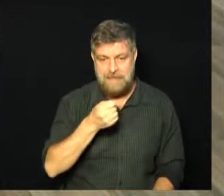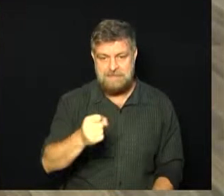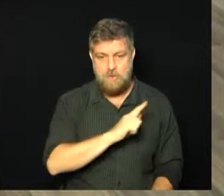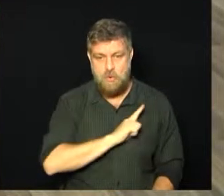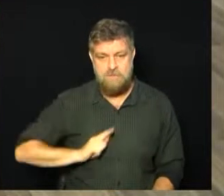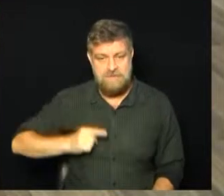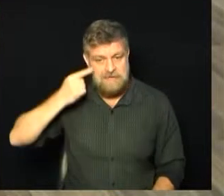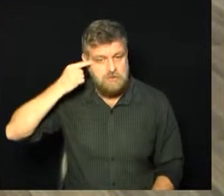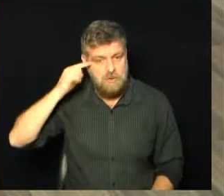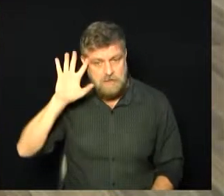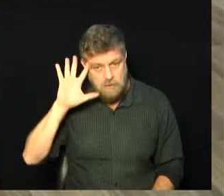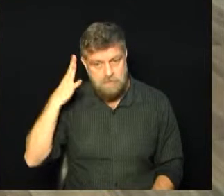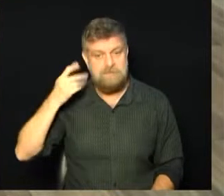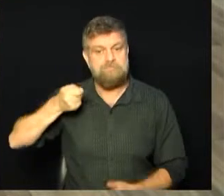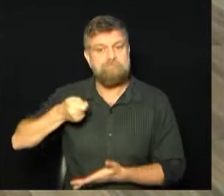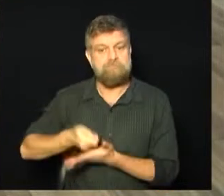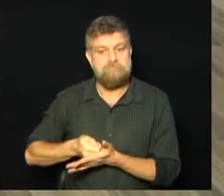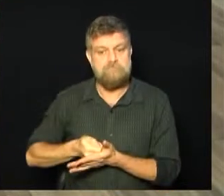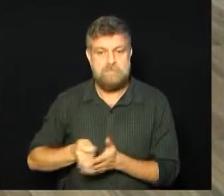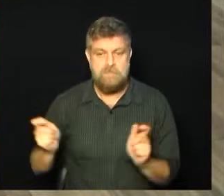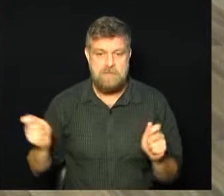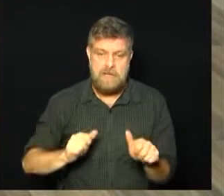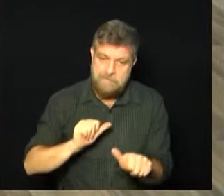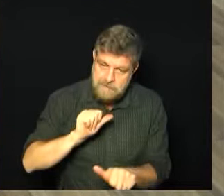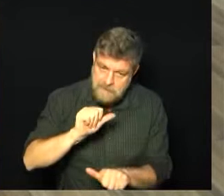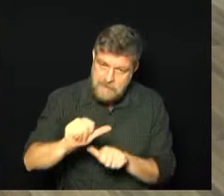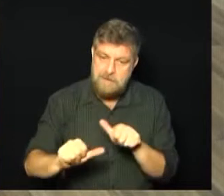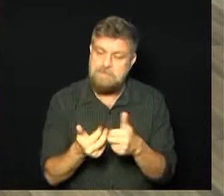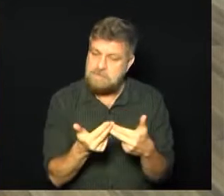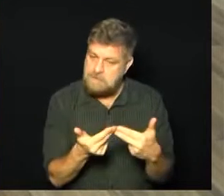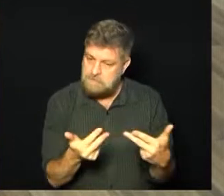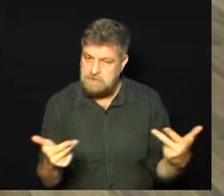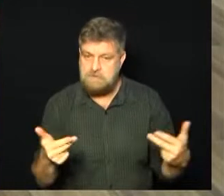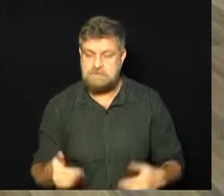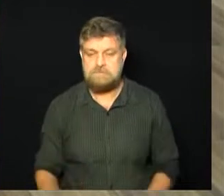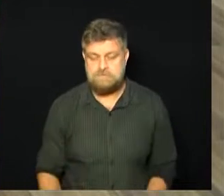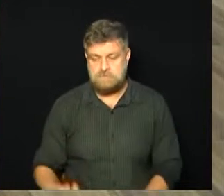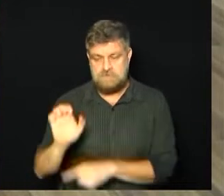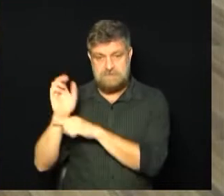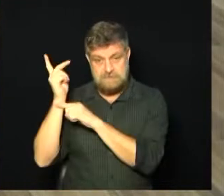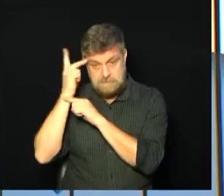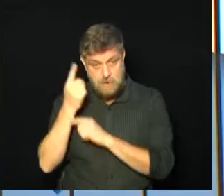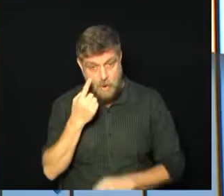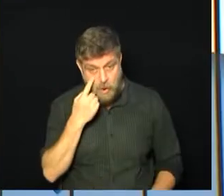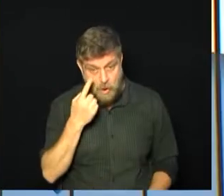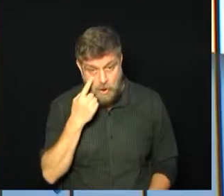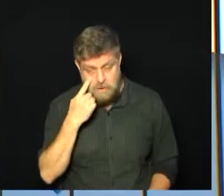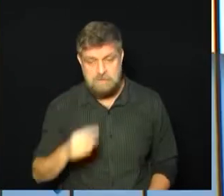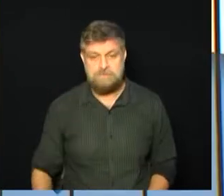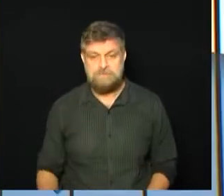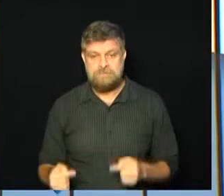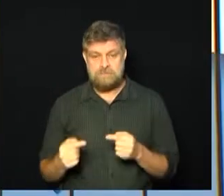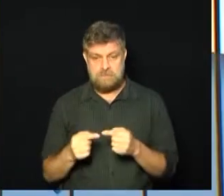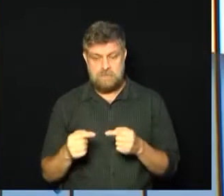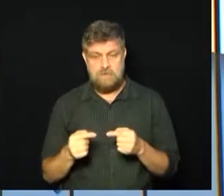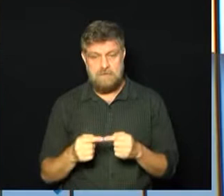com uma decisão que pode ou não mudar muita coisa aqui no nosso estado. Olha só, de acordo com